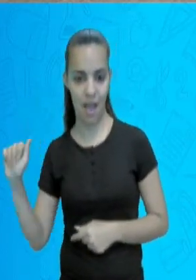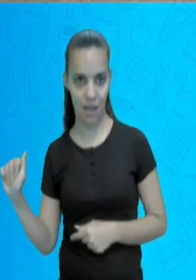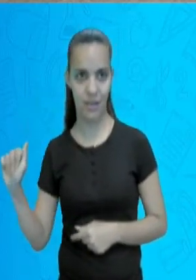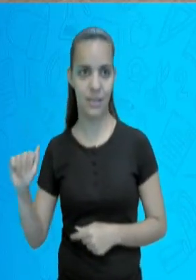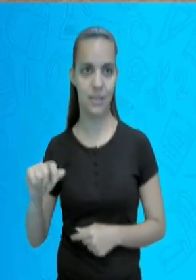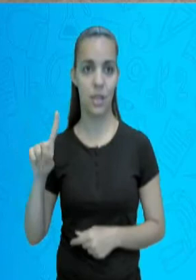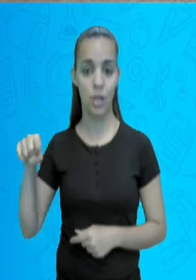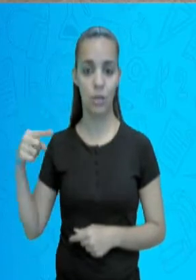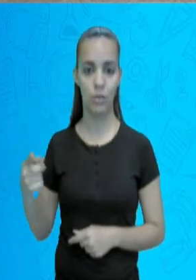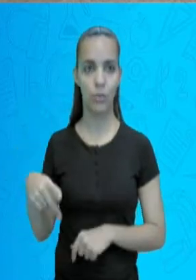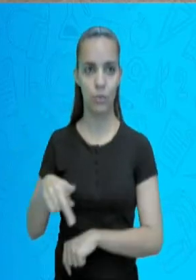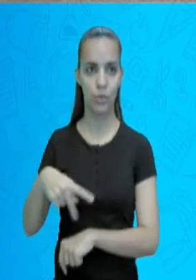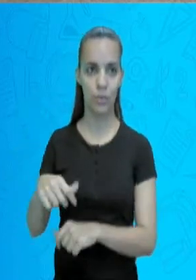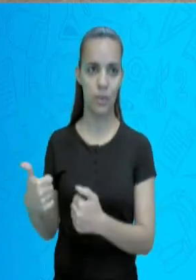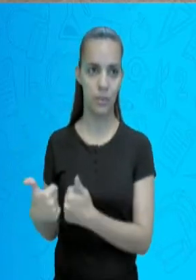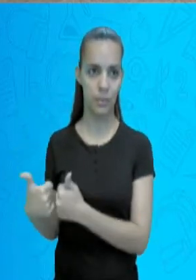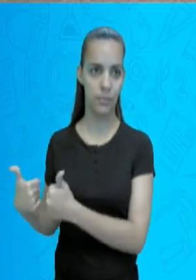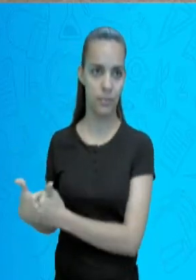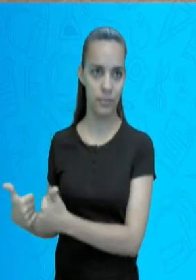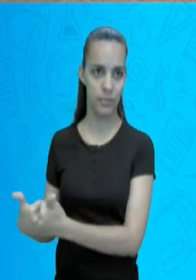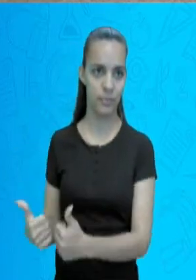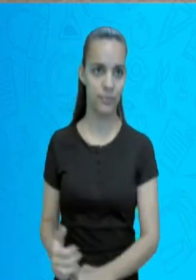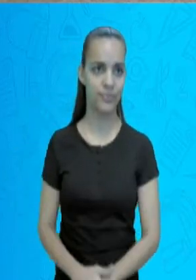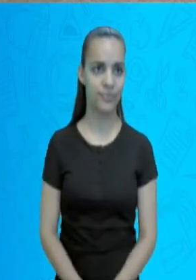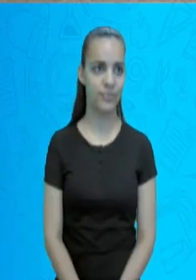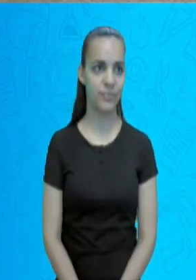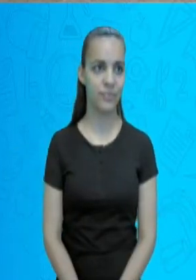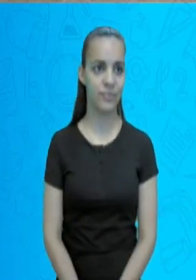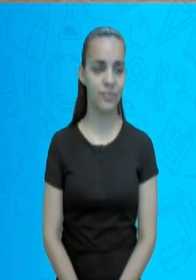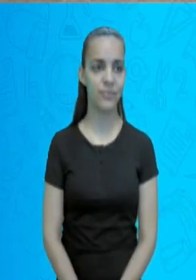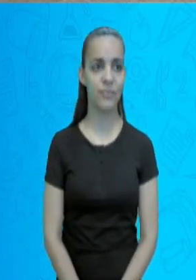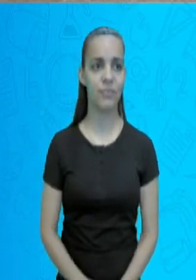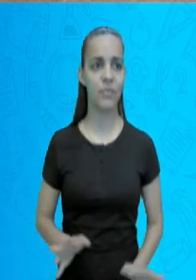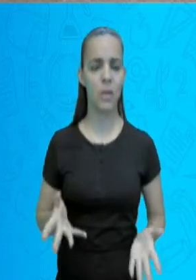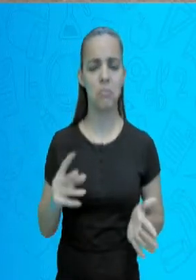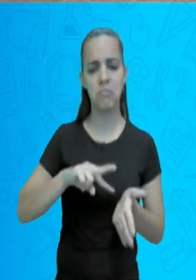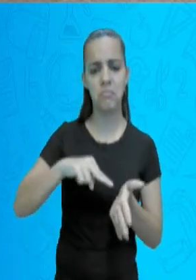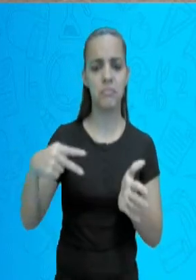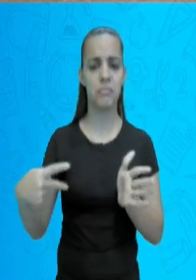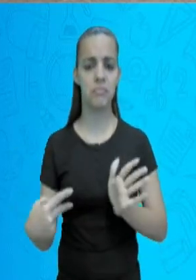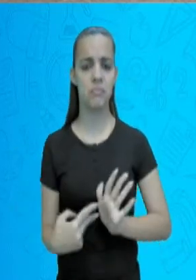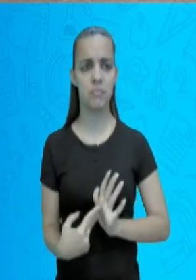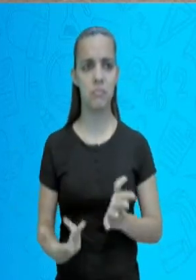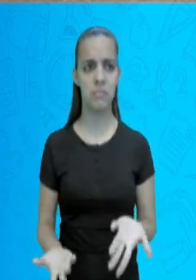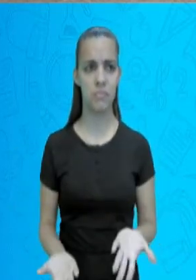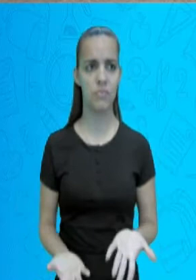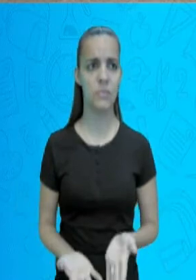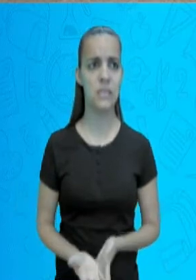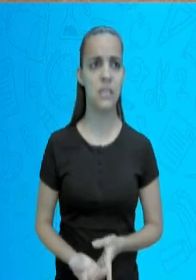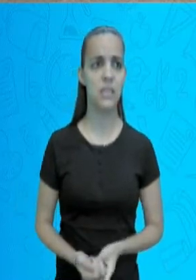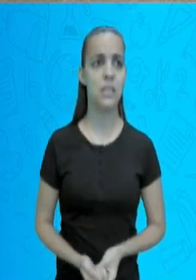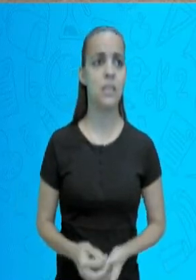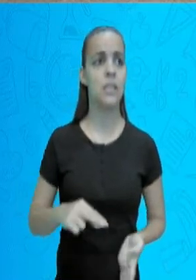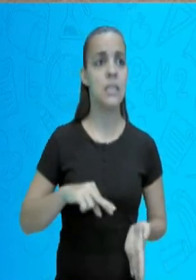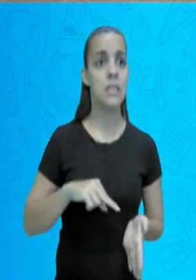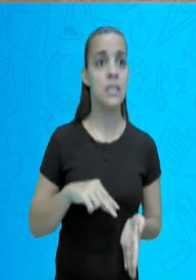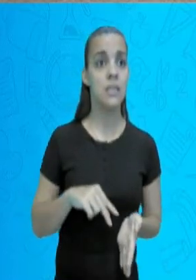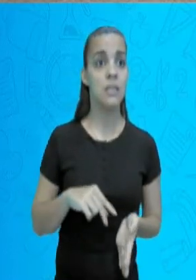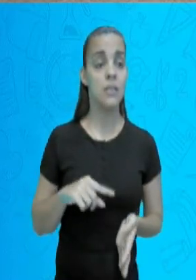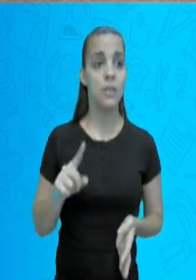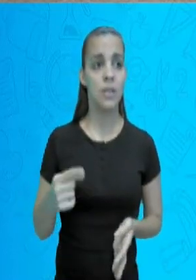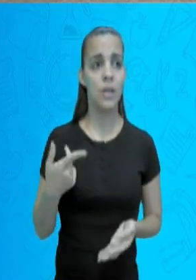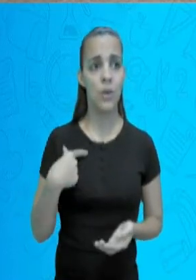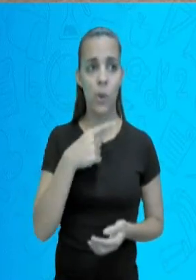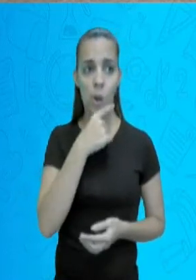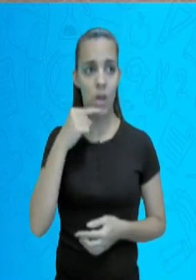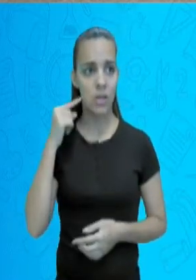país intercontinental, né? Então, o que significa isso? Significa dizer que a Rússia